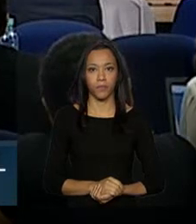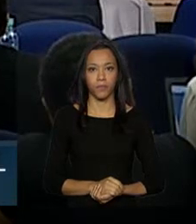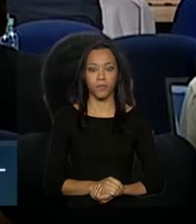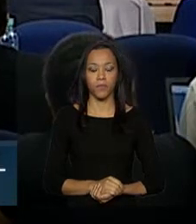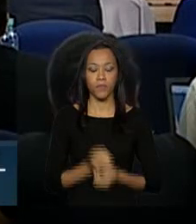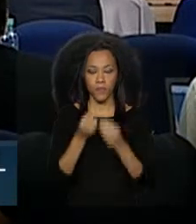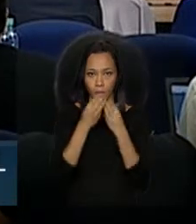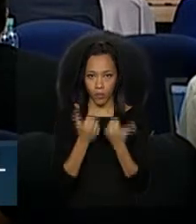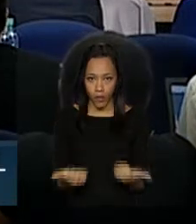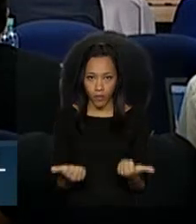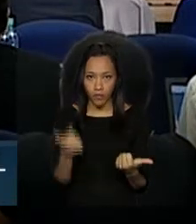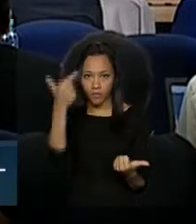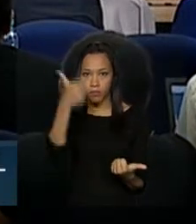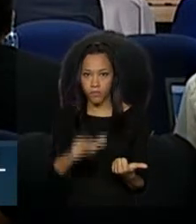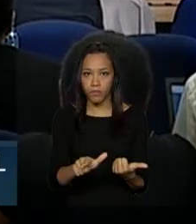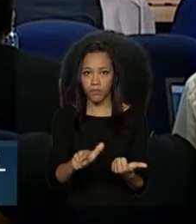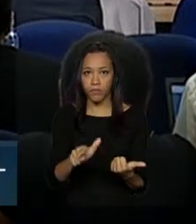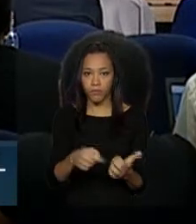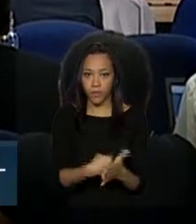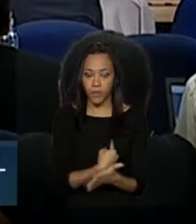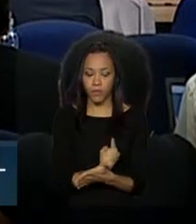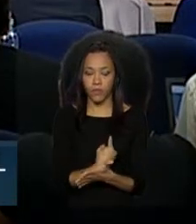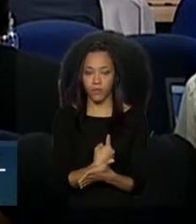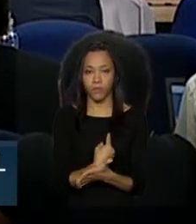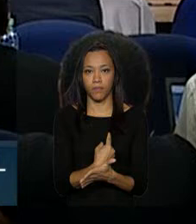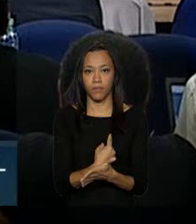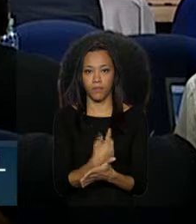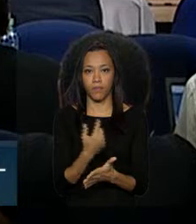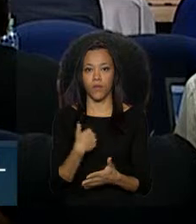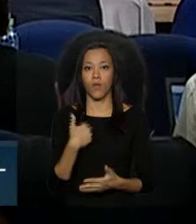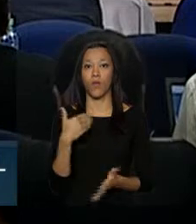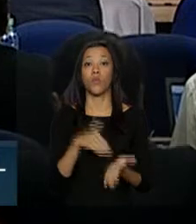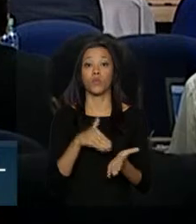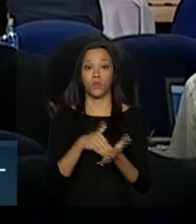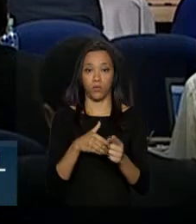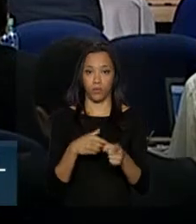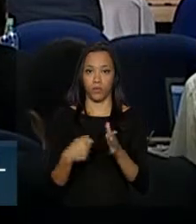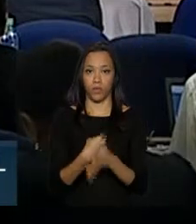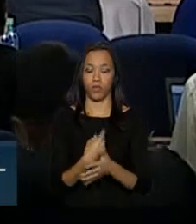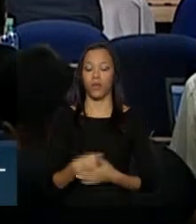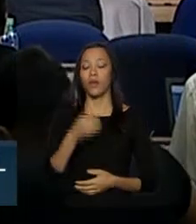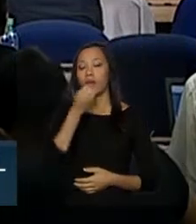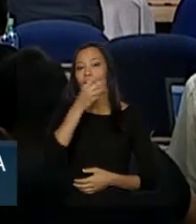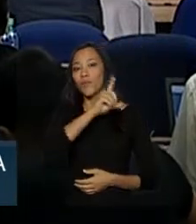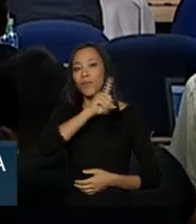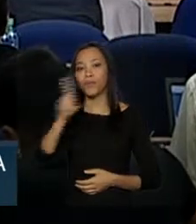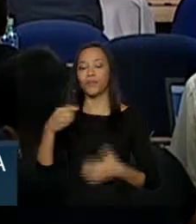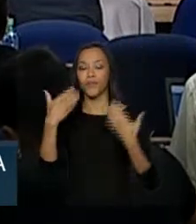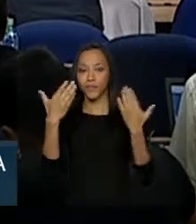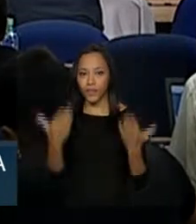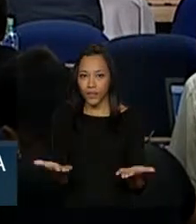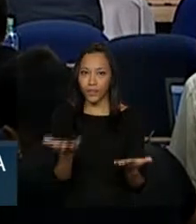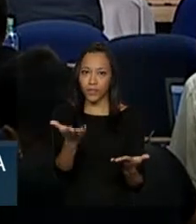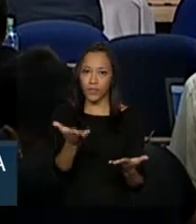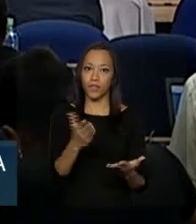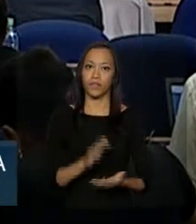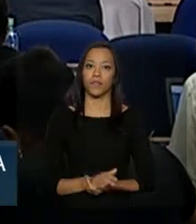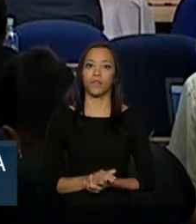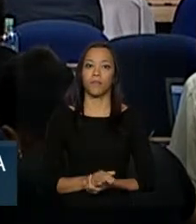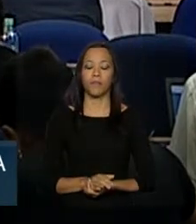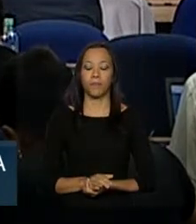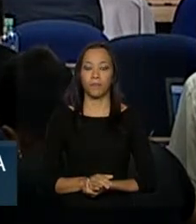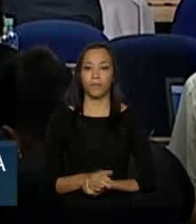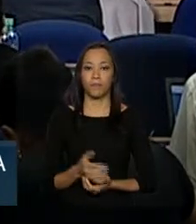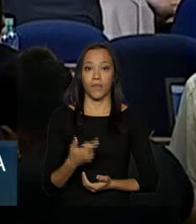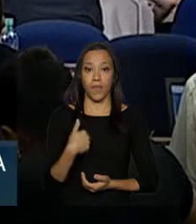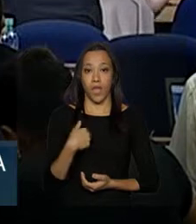Tudo bem? Mais alguma? Tem mais uma última lá. Bom dia, senhor ministro. Neliane, TV Diário